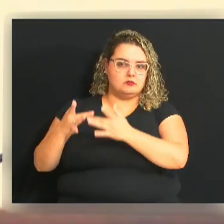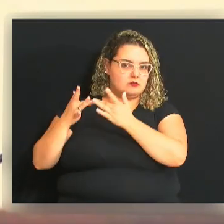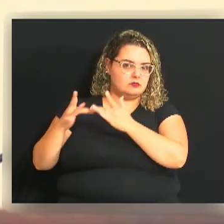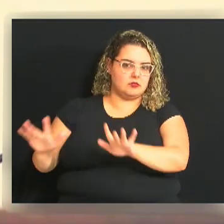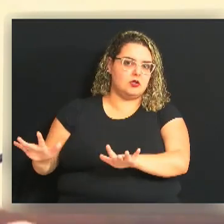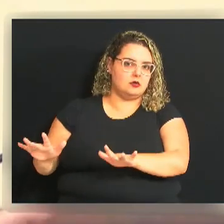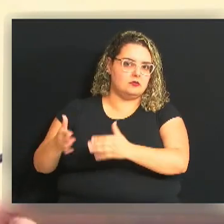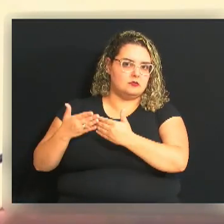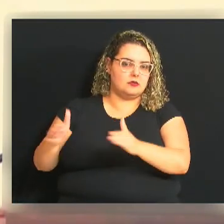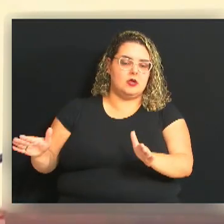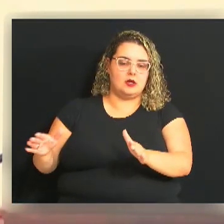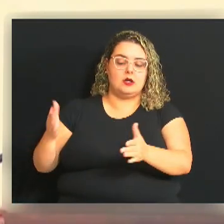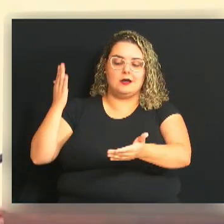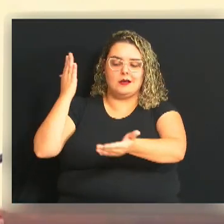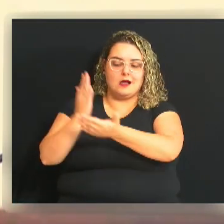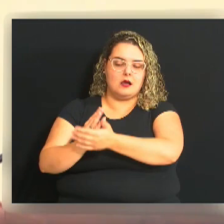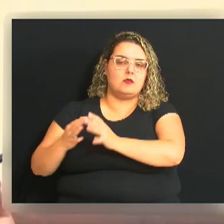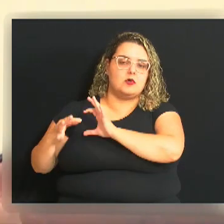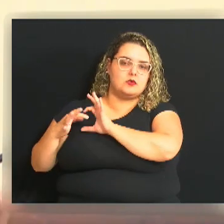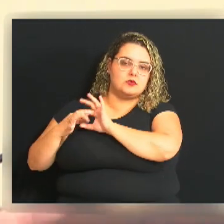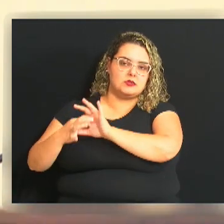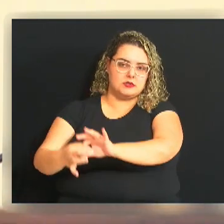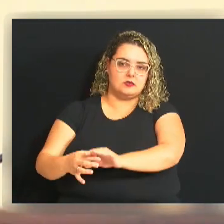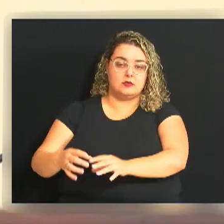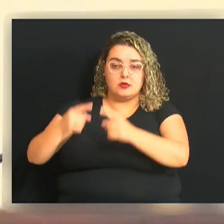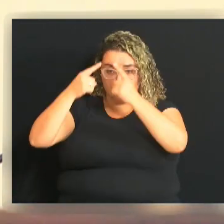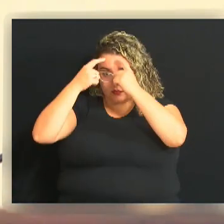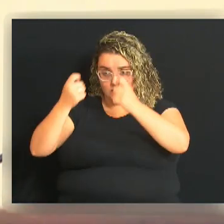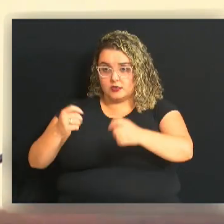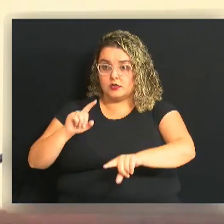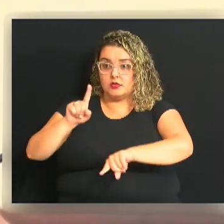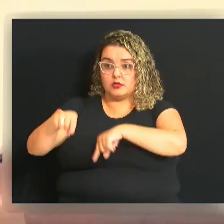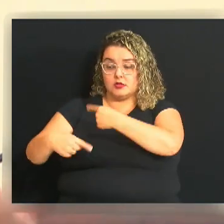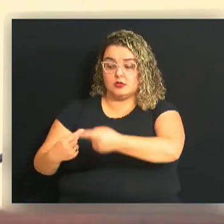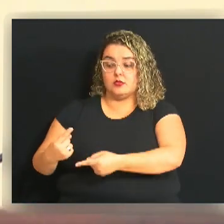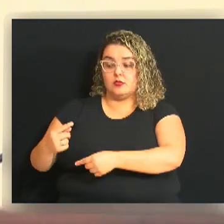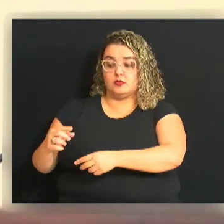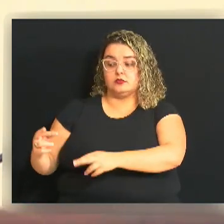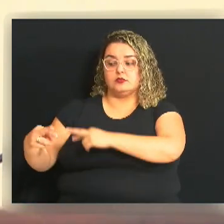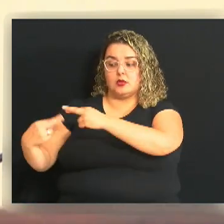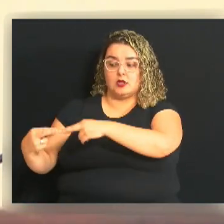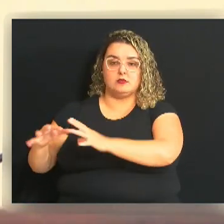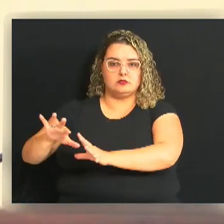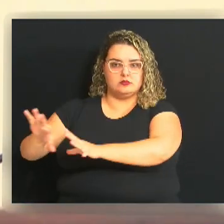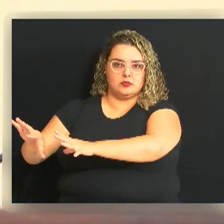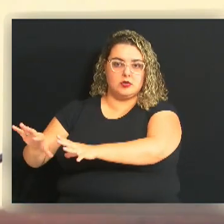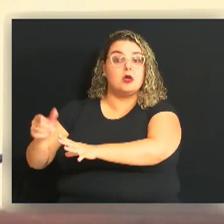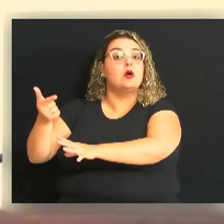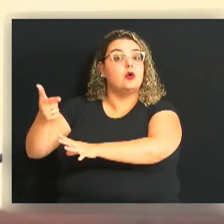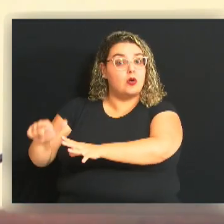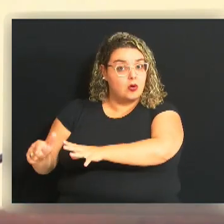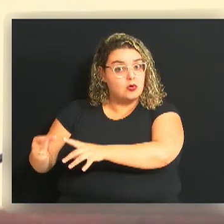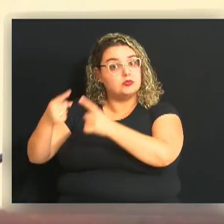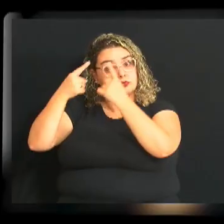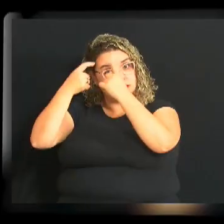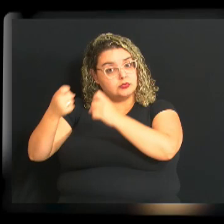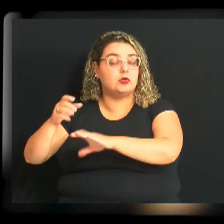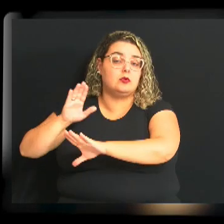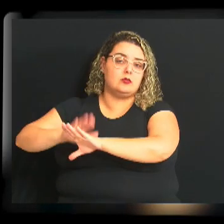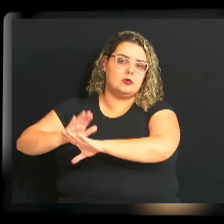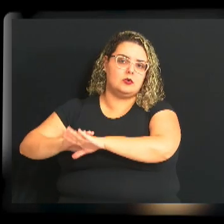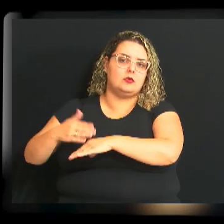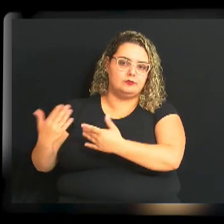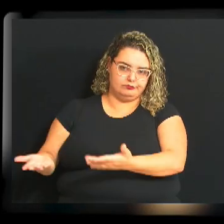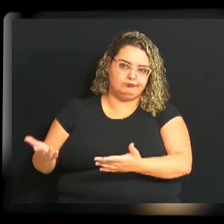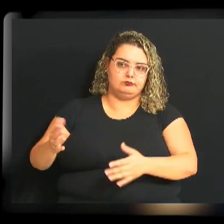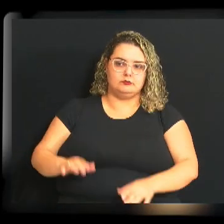da violência e eles entram em outros relacionamentos e continuam reproduzindo essa violência. As